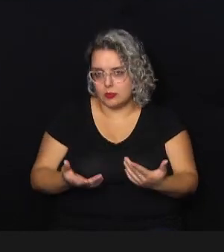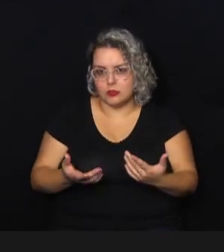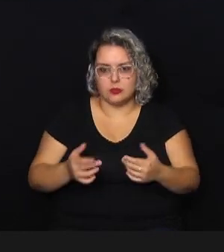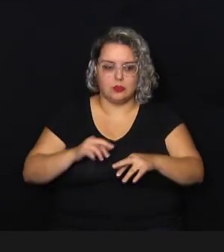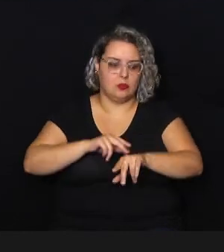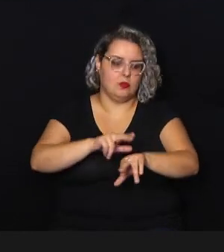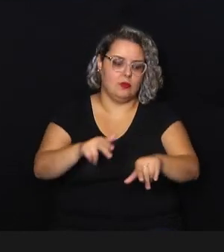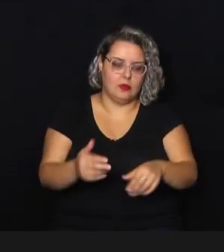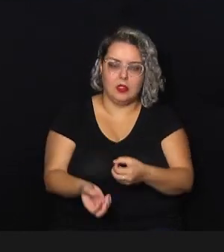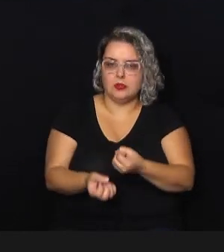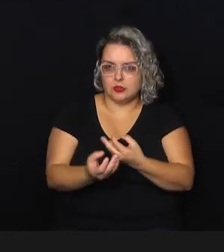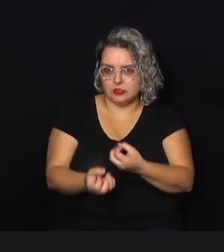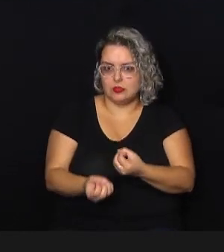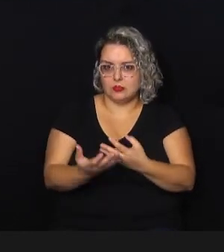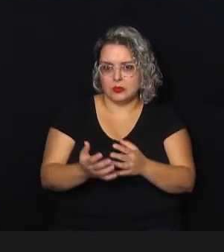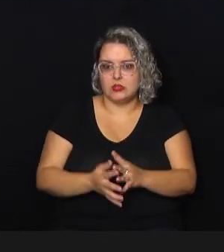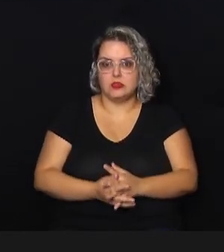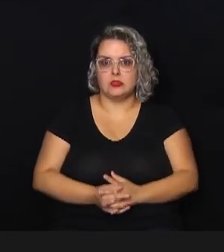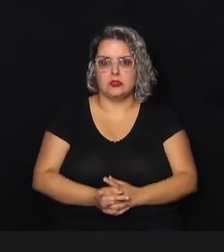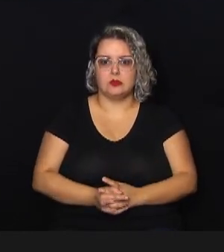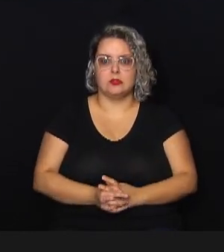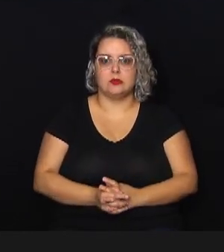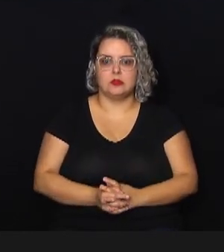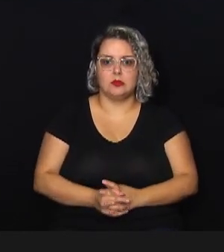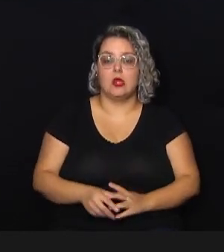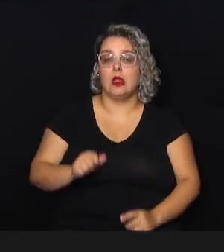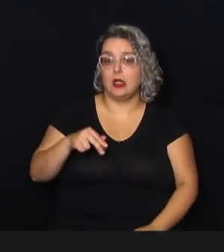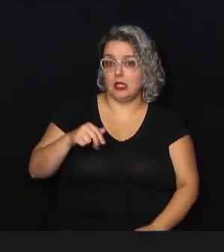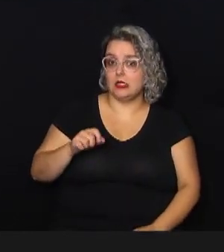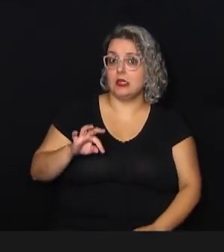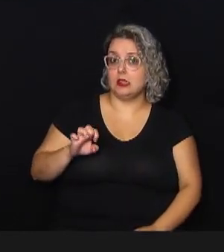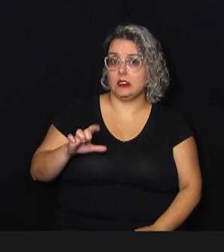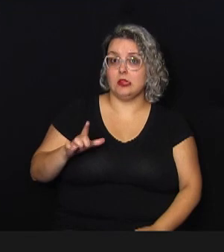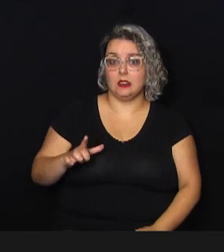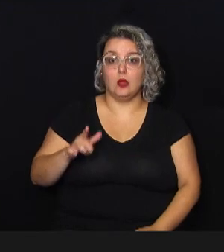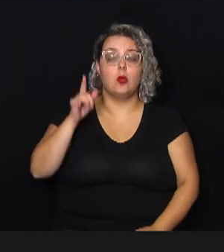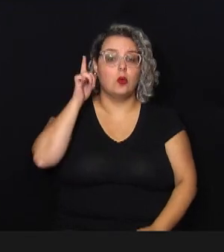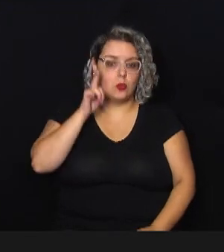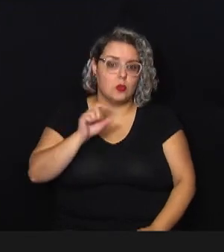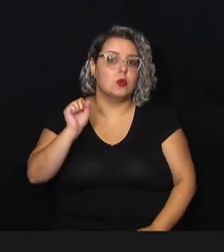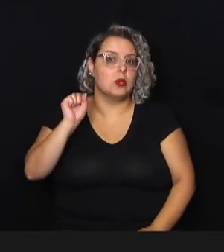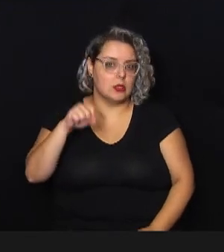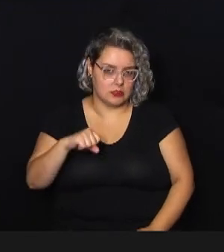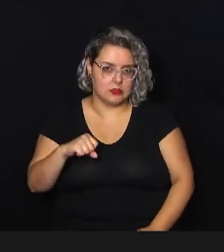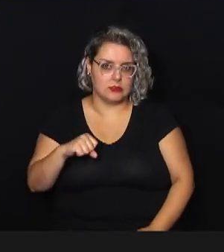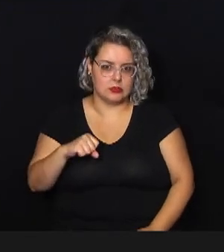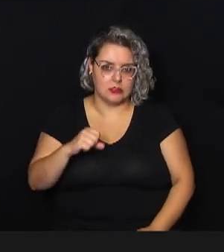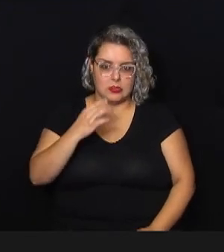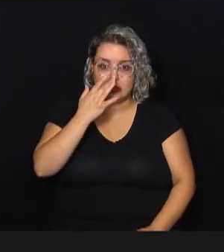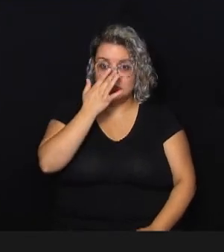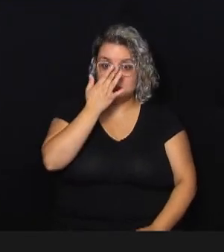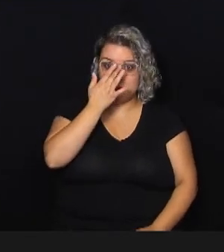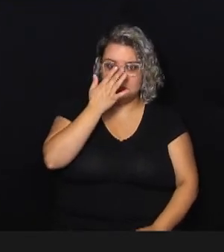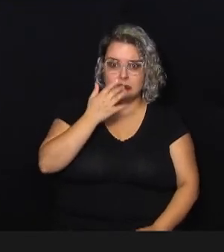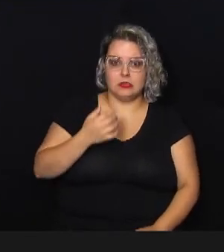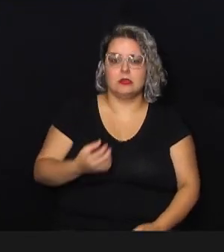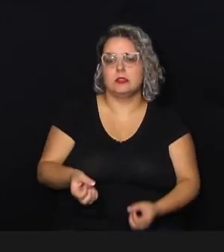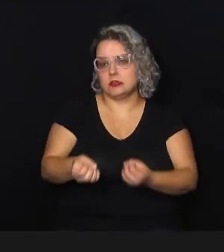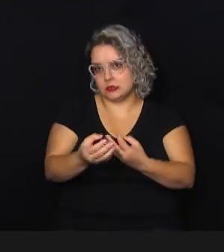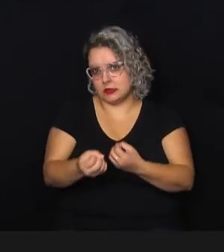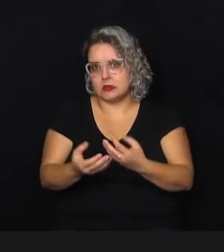de informações. A Anatel, então, ela consegue, sim, através dessas